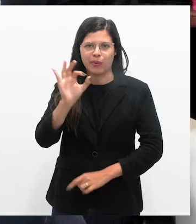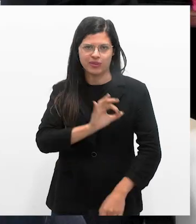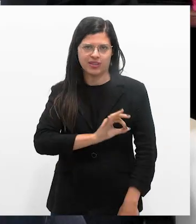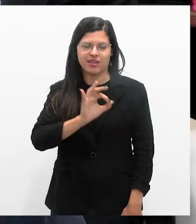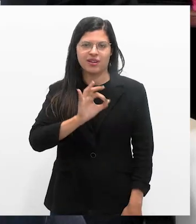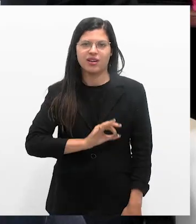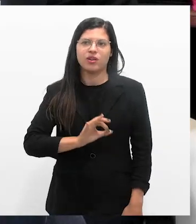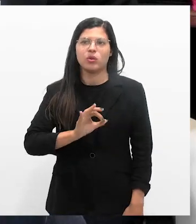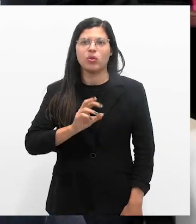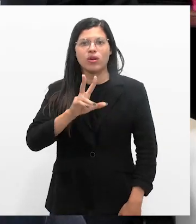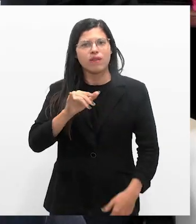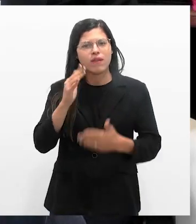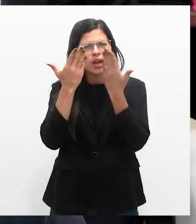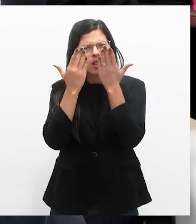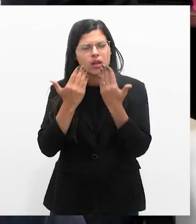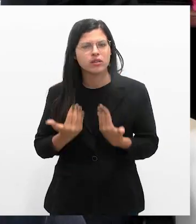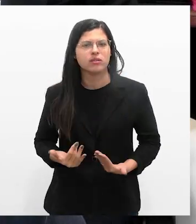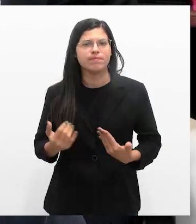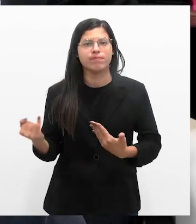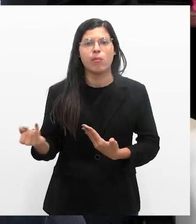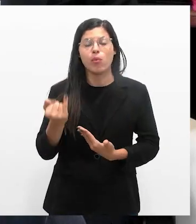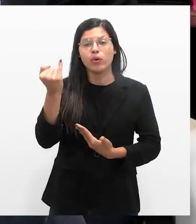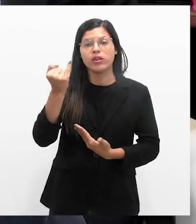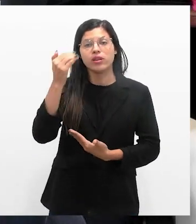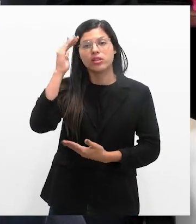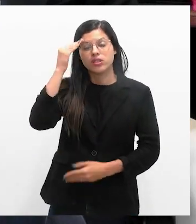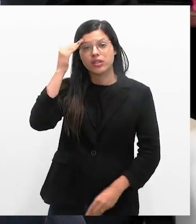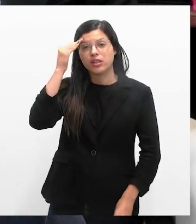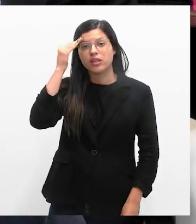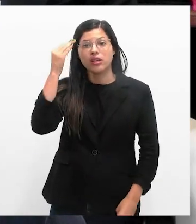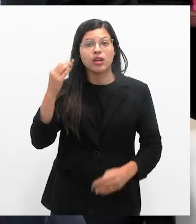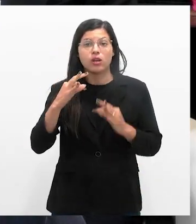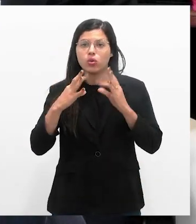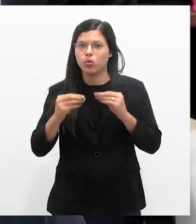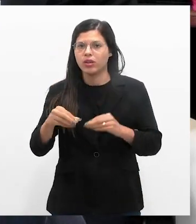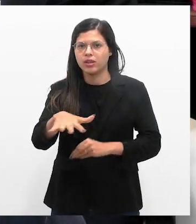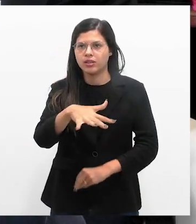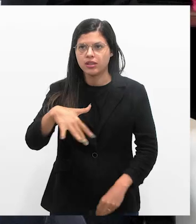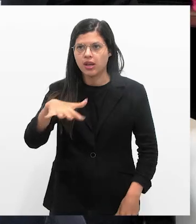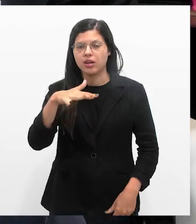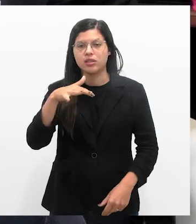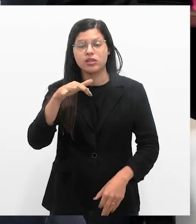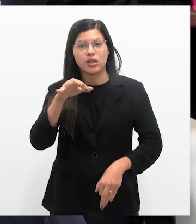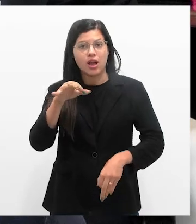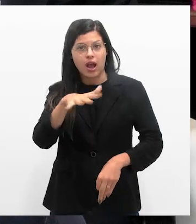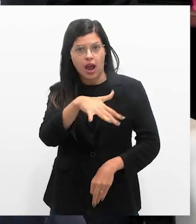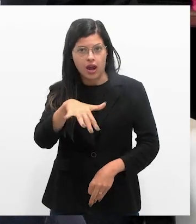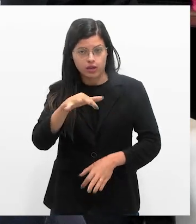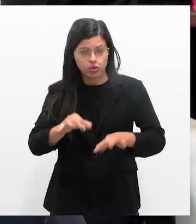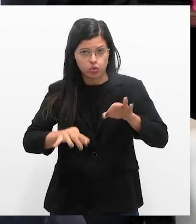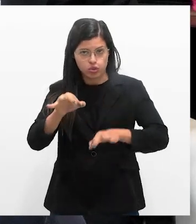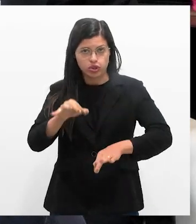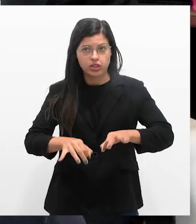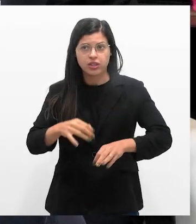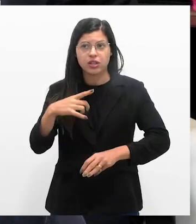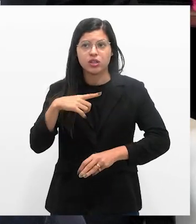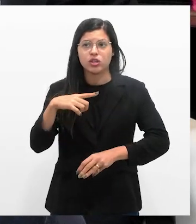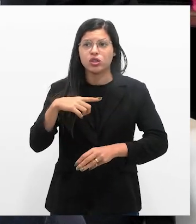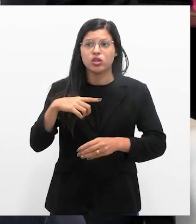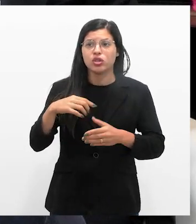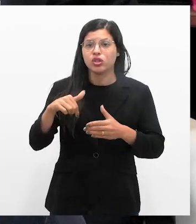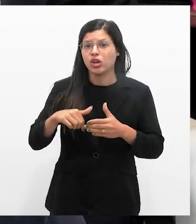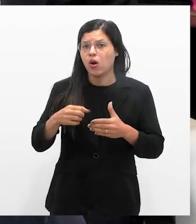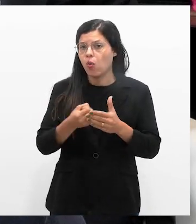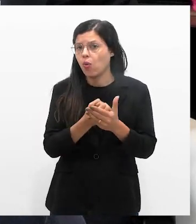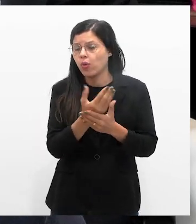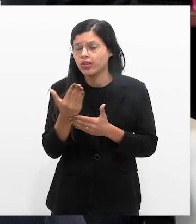porque também é importante a gente entender que em todas as áreas. Na Justiça, por exemplo, nós tínhamos um número enorme de juízas em